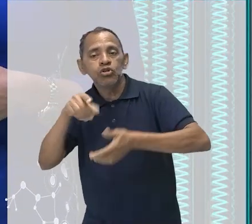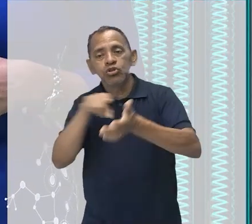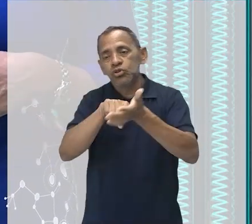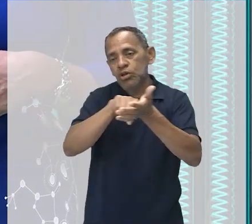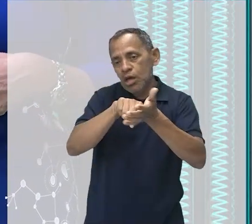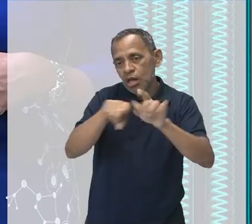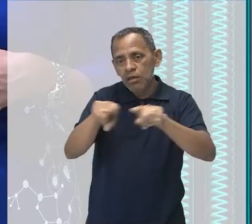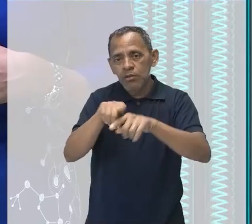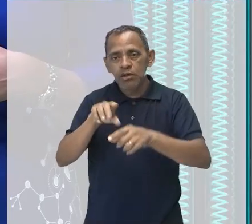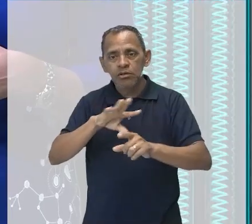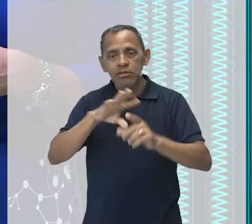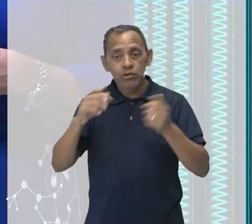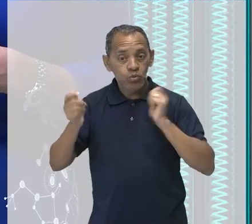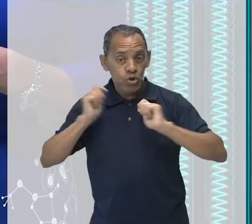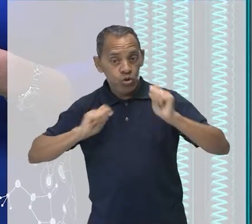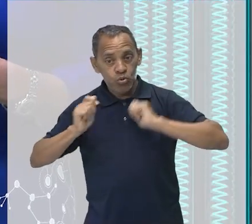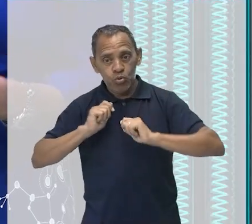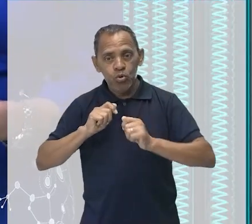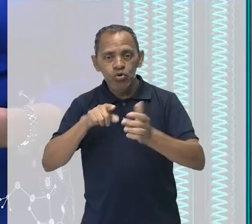atores eles estão sempre